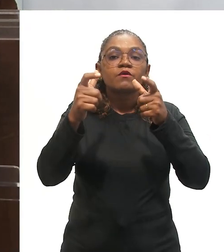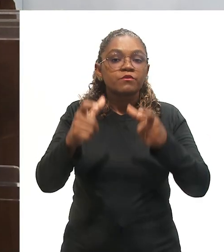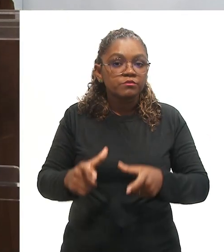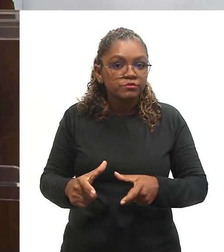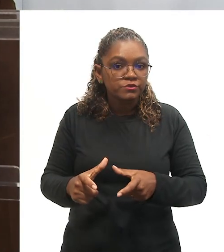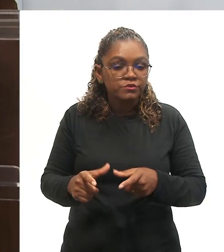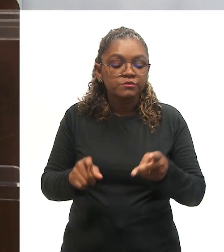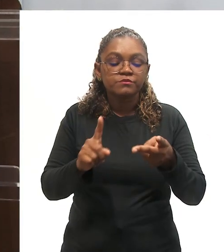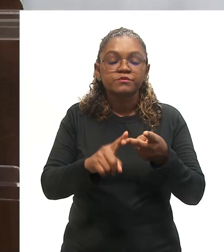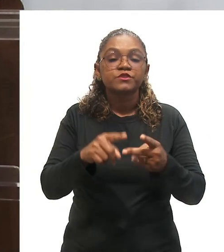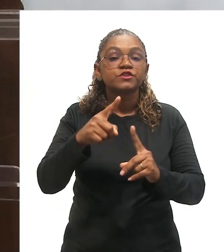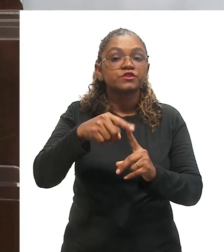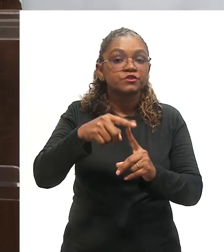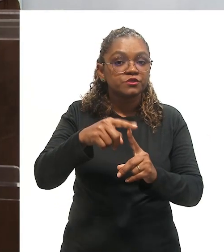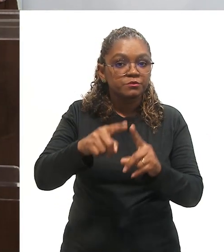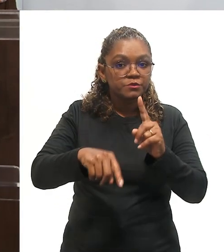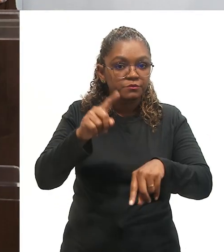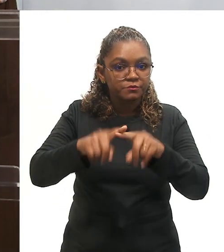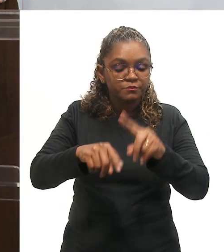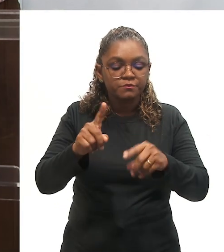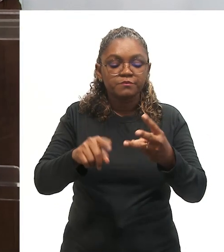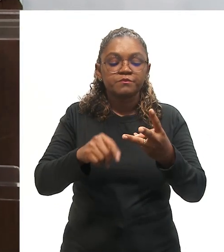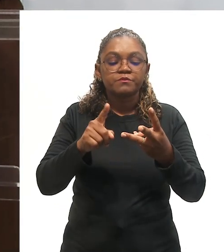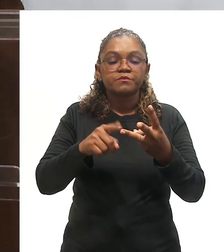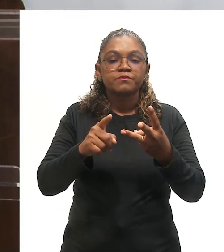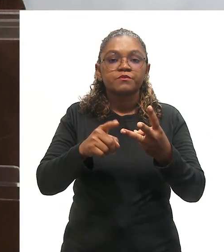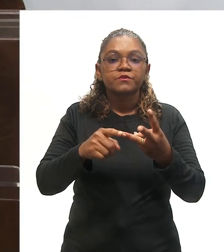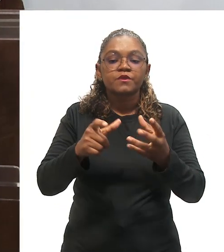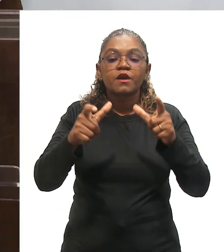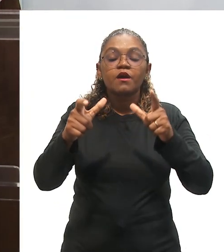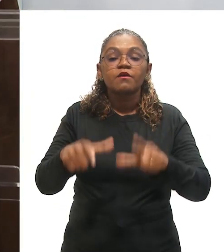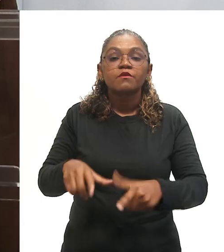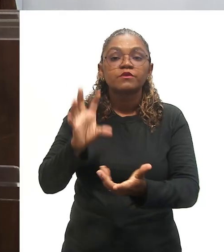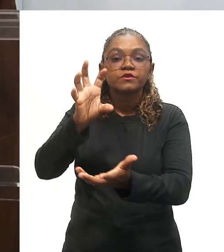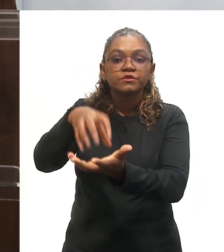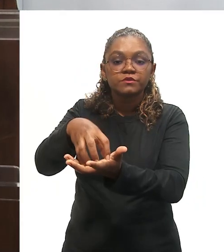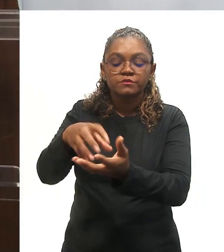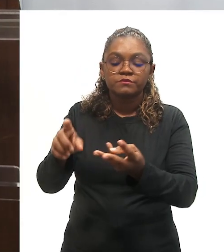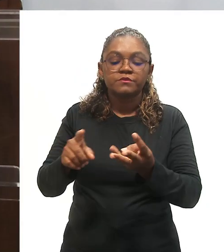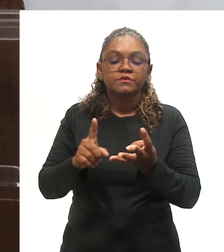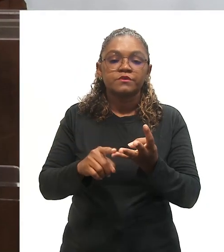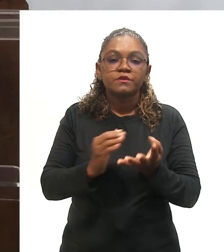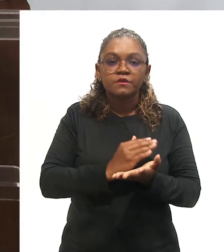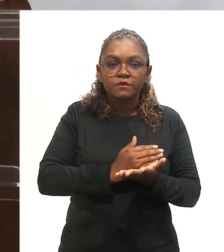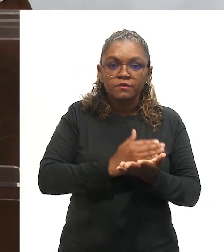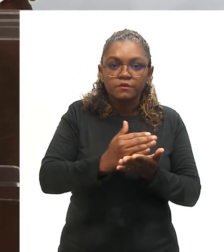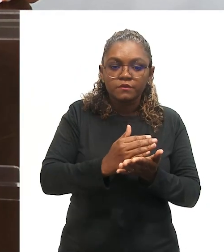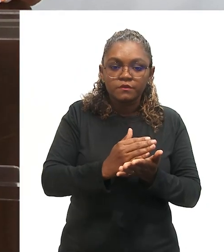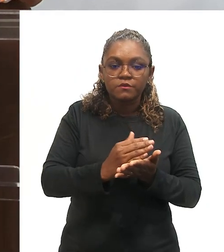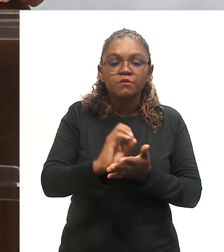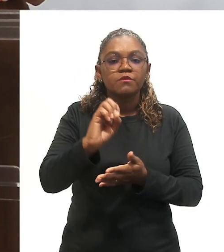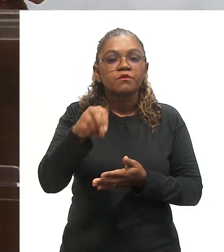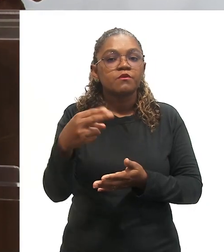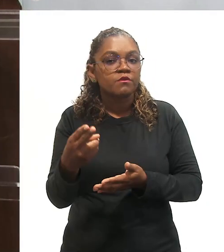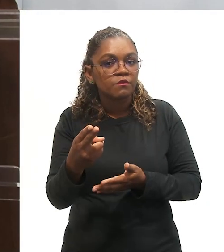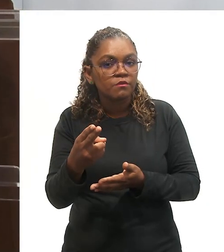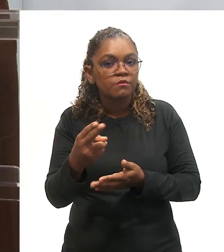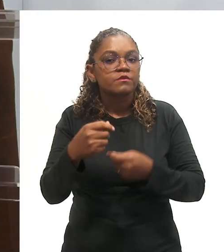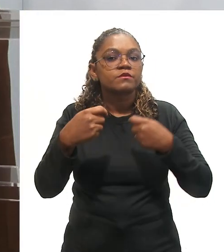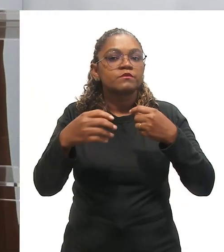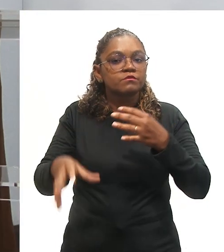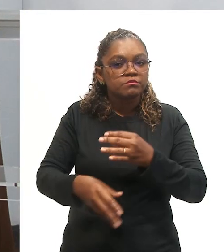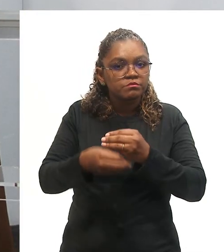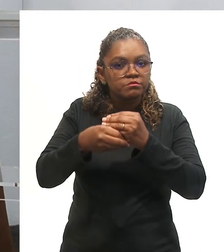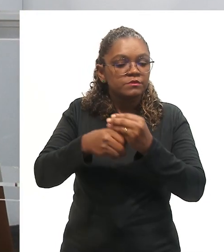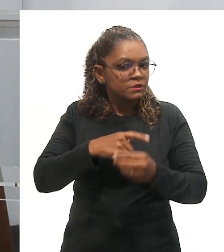é a origem do recurso, qual é o tipo do material, qual é a unidade gestora, se ali um empenho inicial,